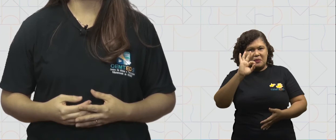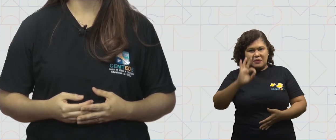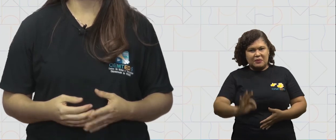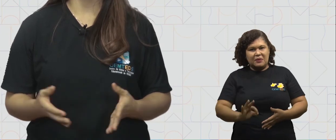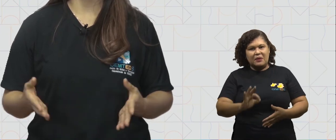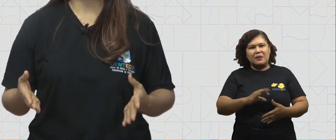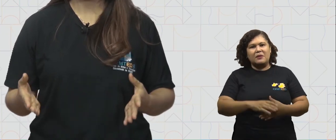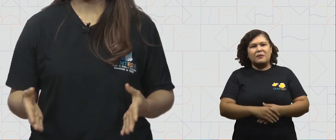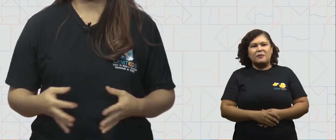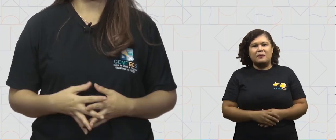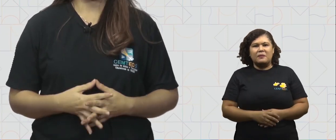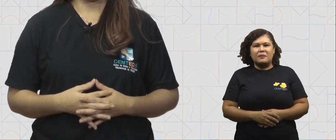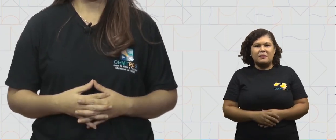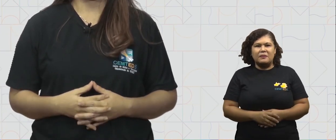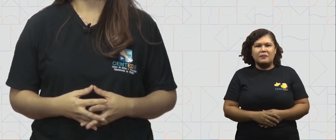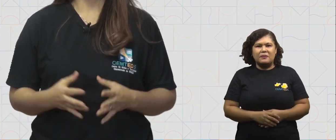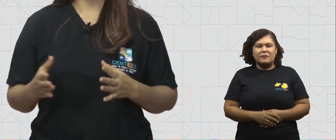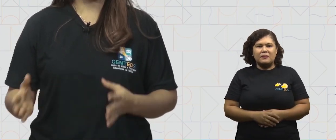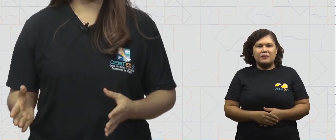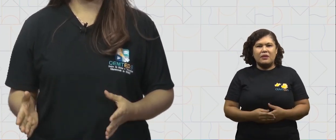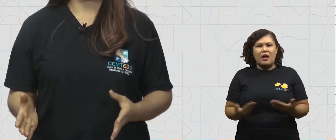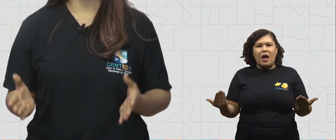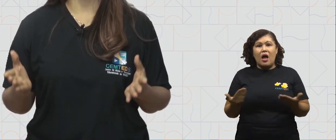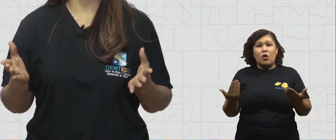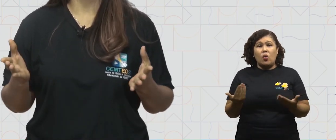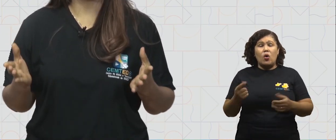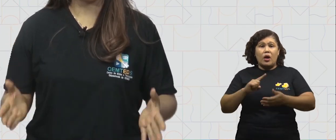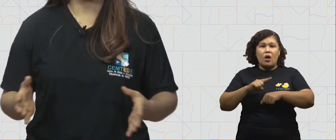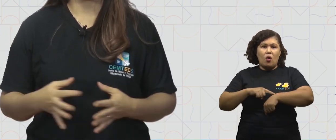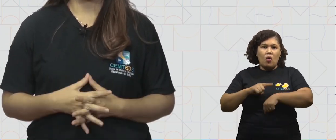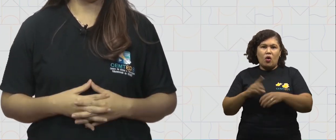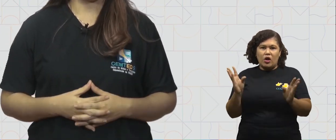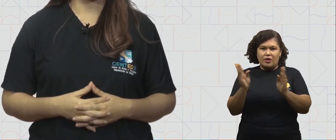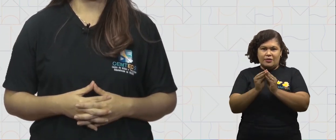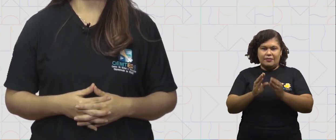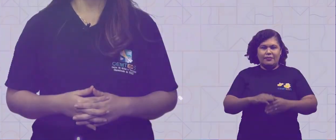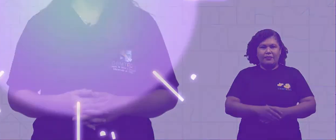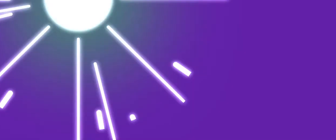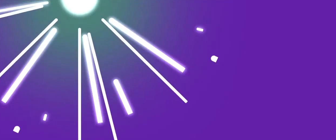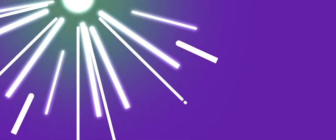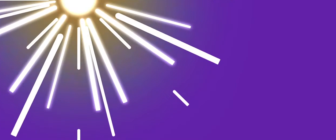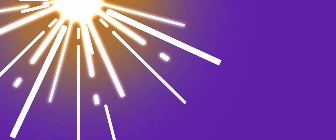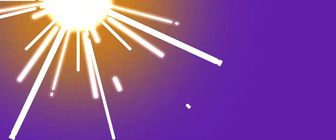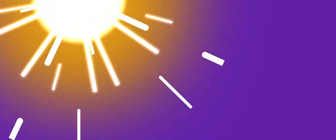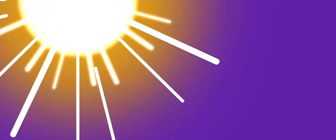cada atividade proposta aqui. Vamos agora para a hora da revisão.